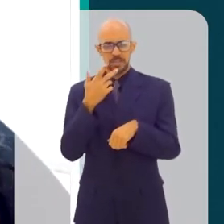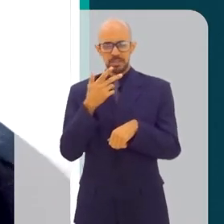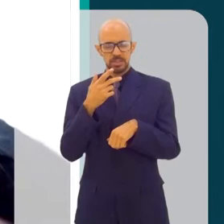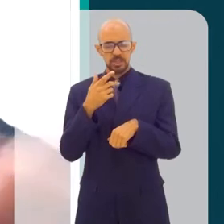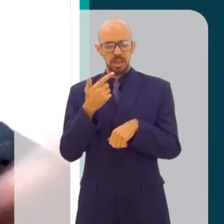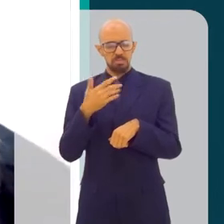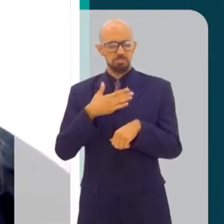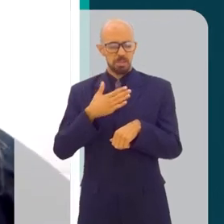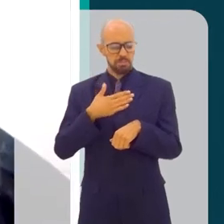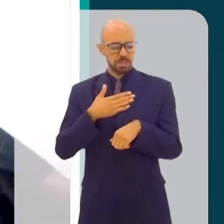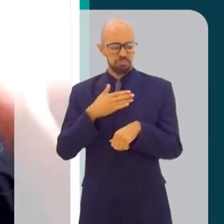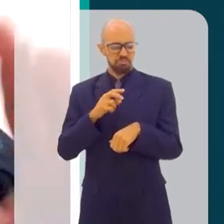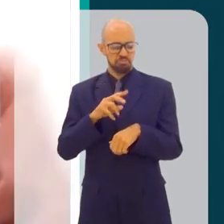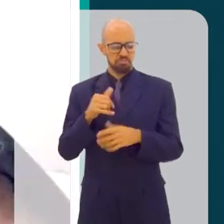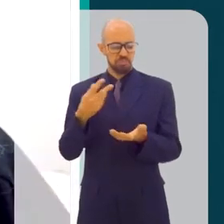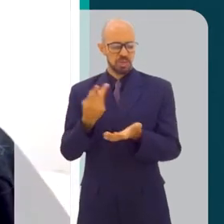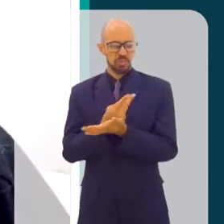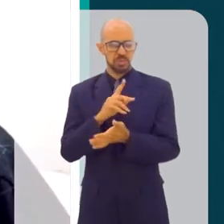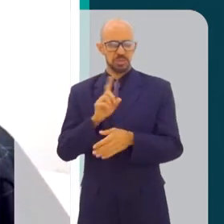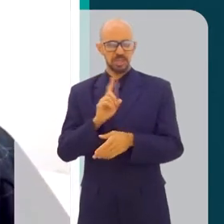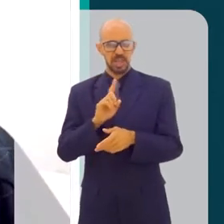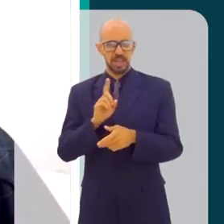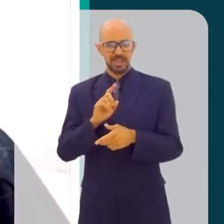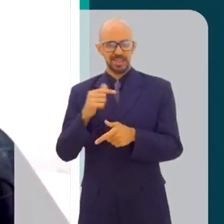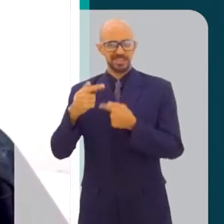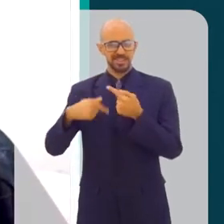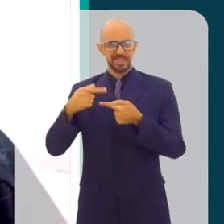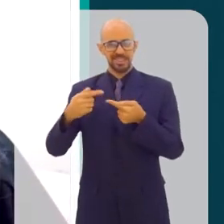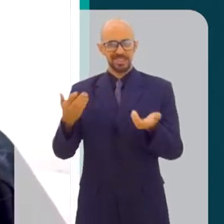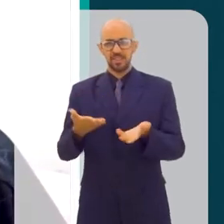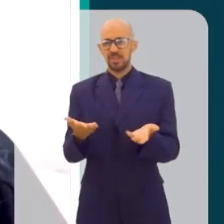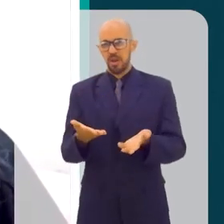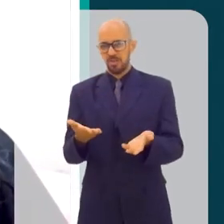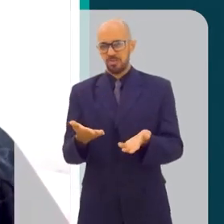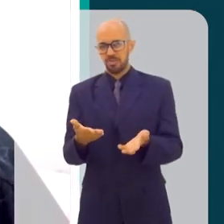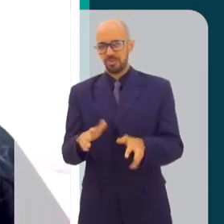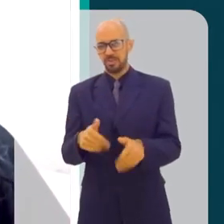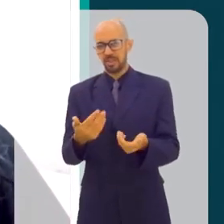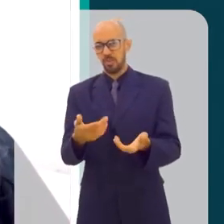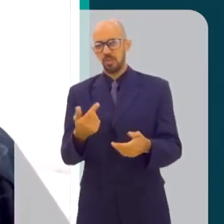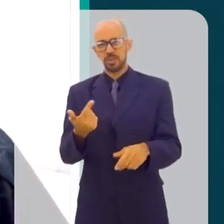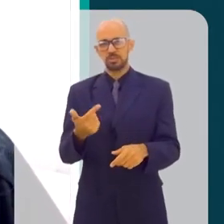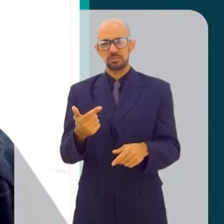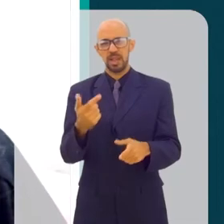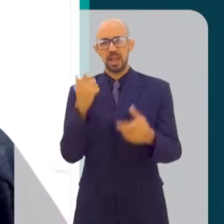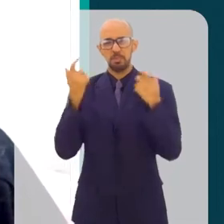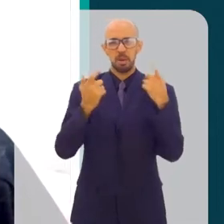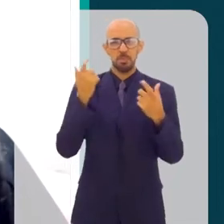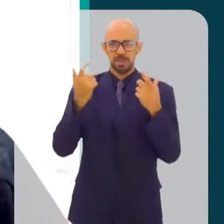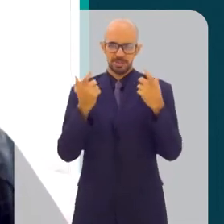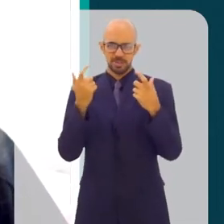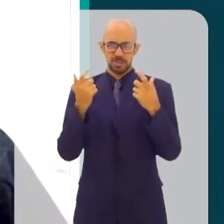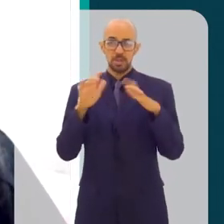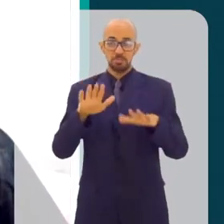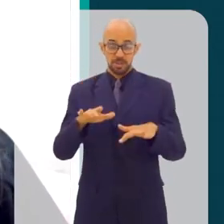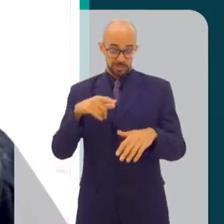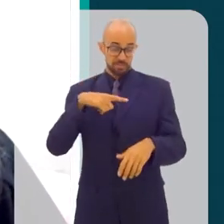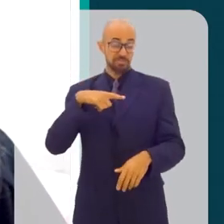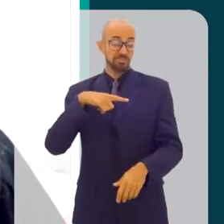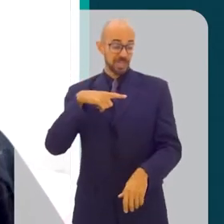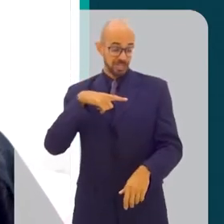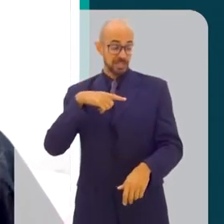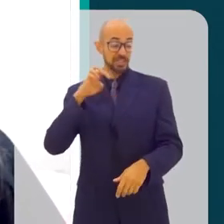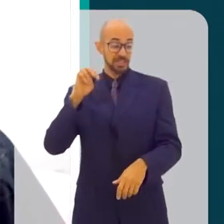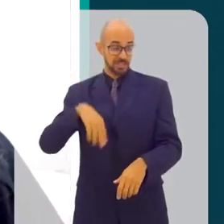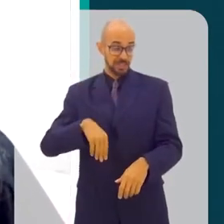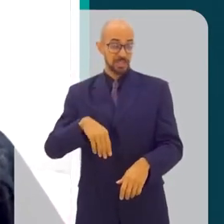É como se isso fosse muito distante, como se não fizesse parte dessa geração atual. Então, eles não têm a preocupação. Só